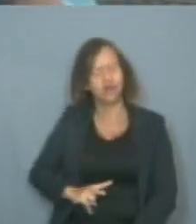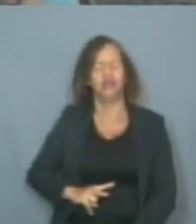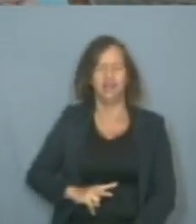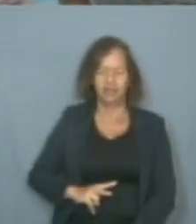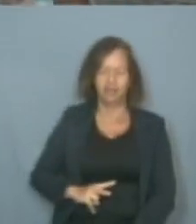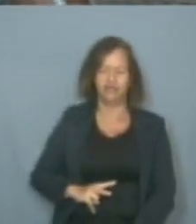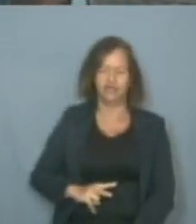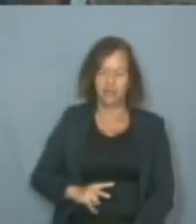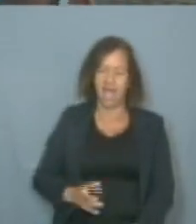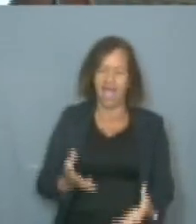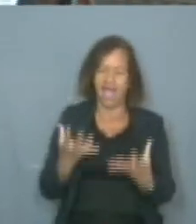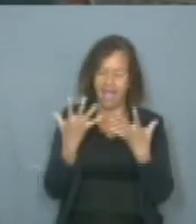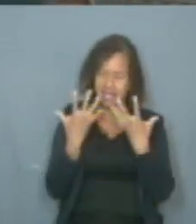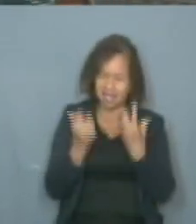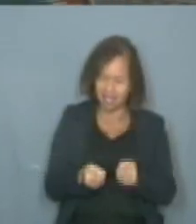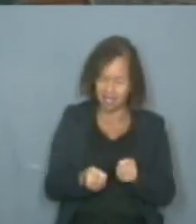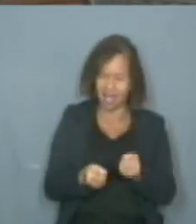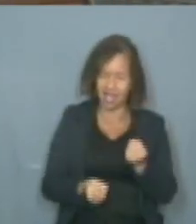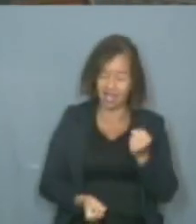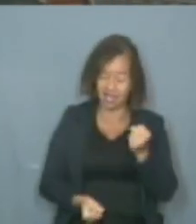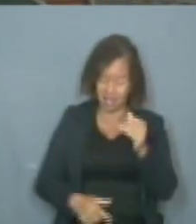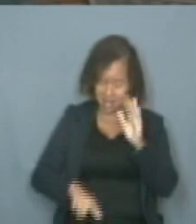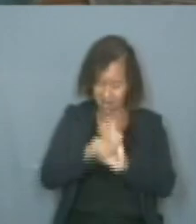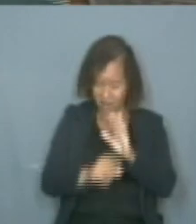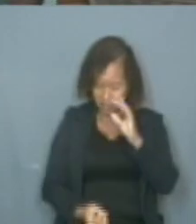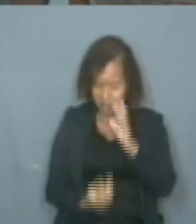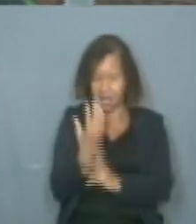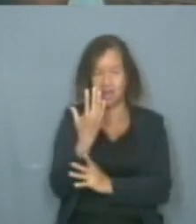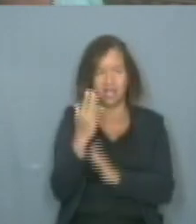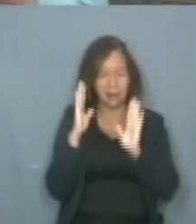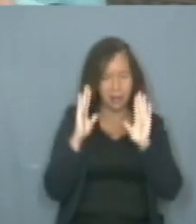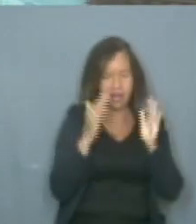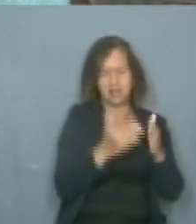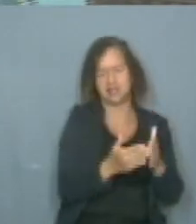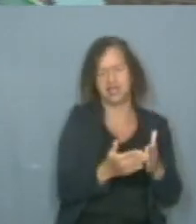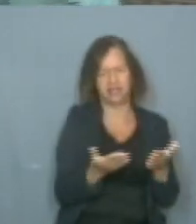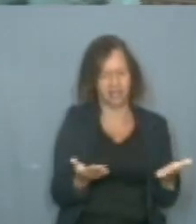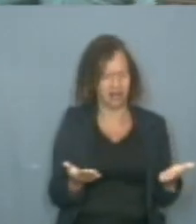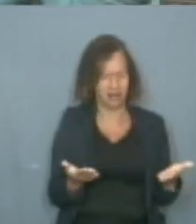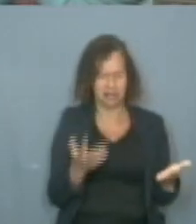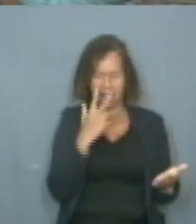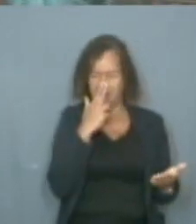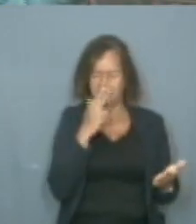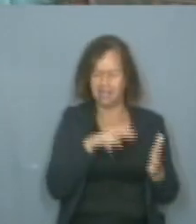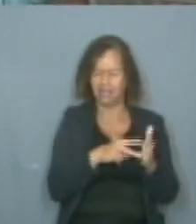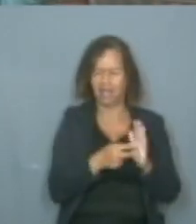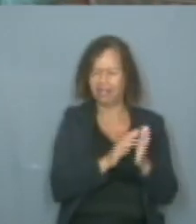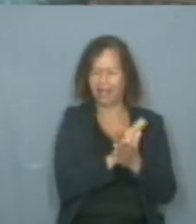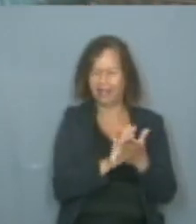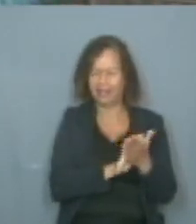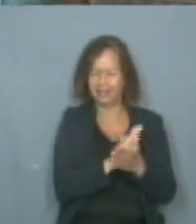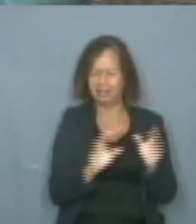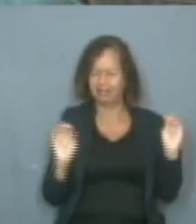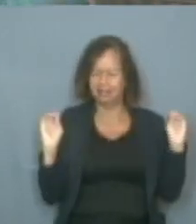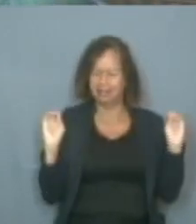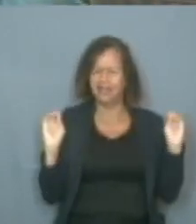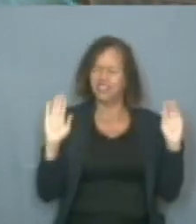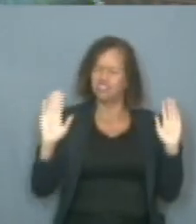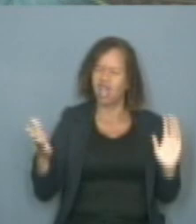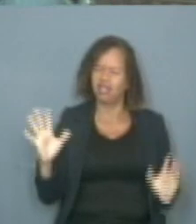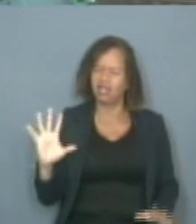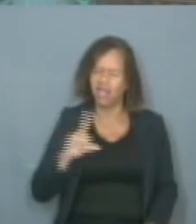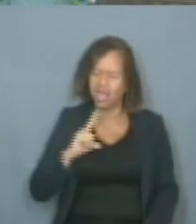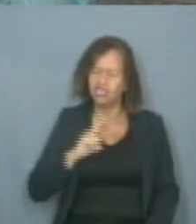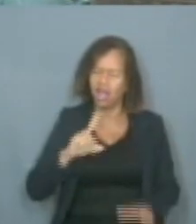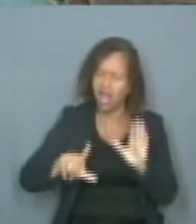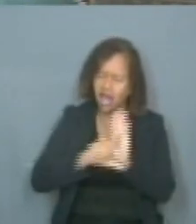nos deter a fazer uma lei específica? Porque é chover no molhado essa lei aqui. É chover no molhado. Já existe, já